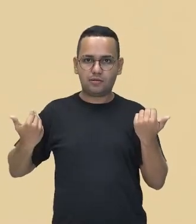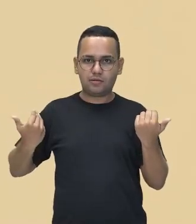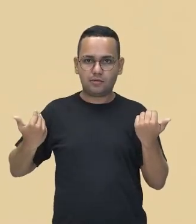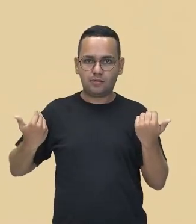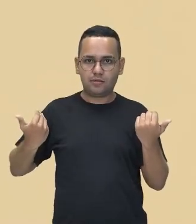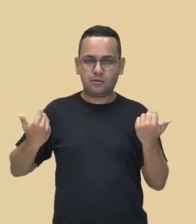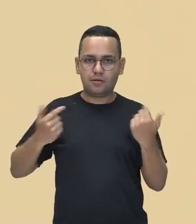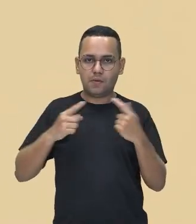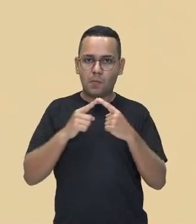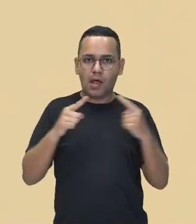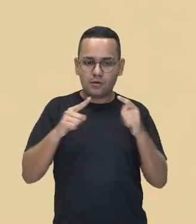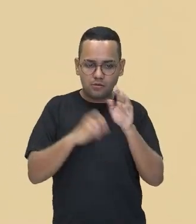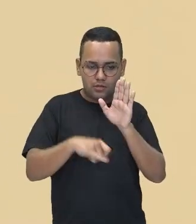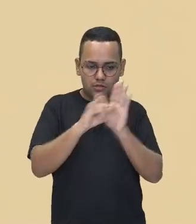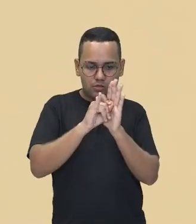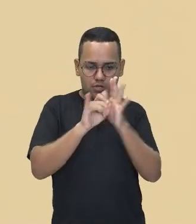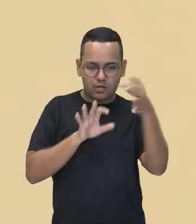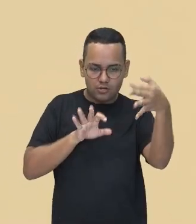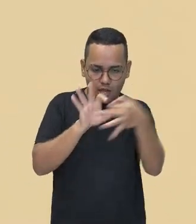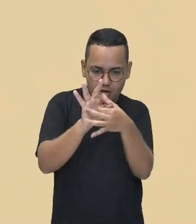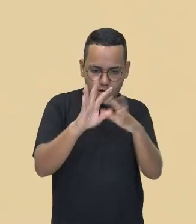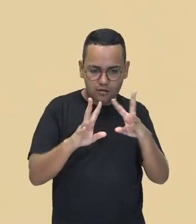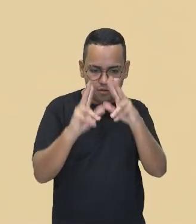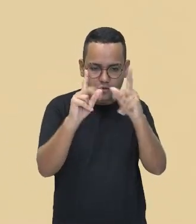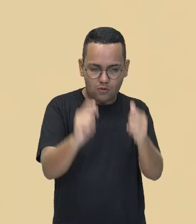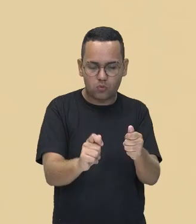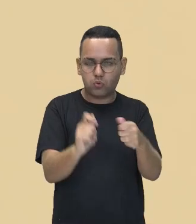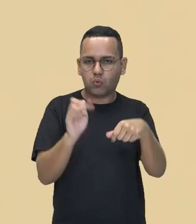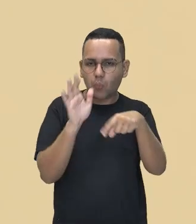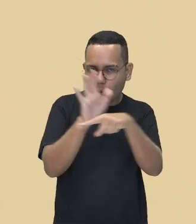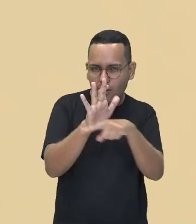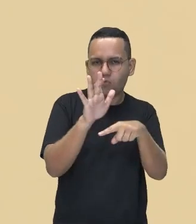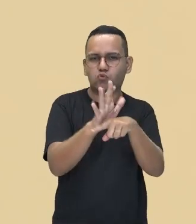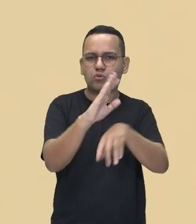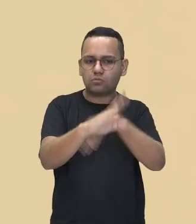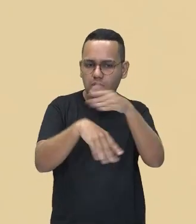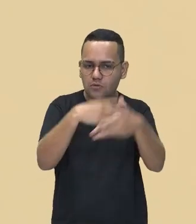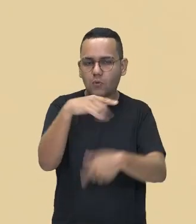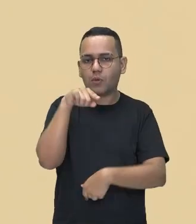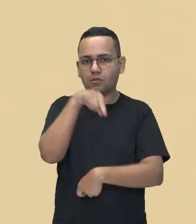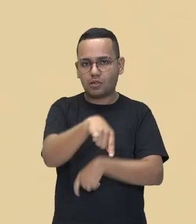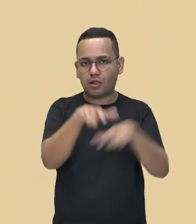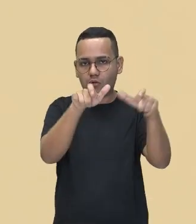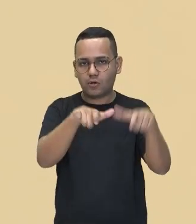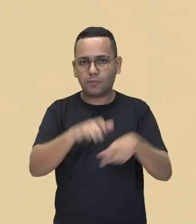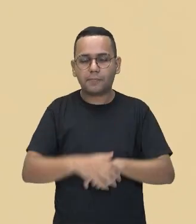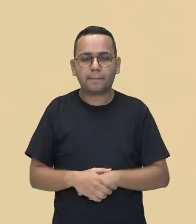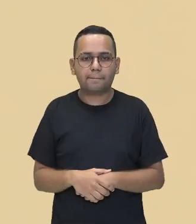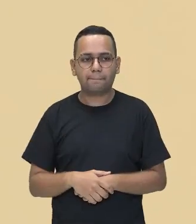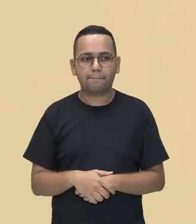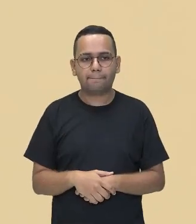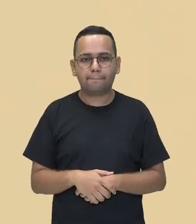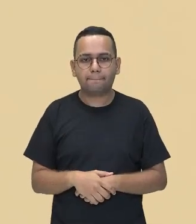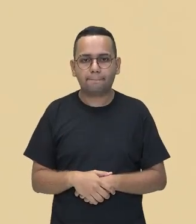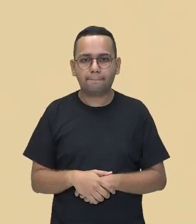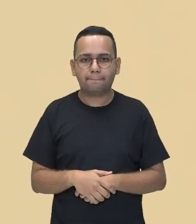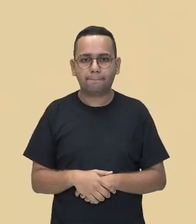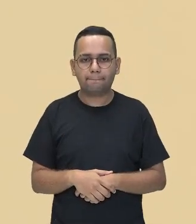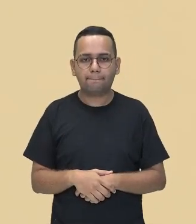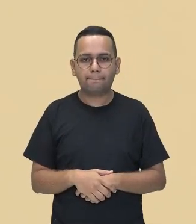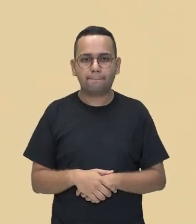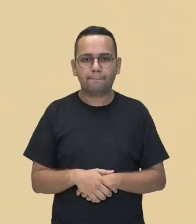então, pertencer a um todo, que é, então, essa comunidade. Olha só, vamos, então, agora apresentar